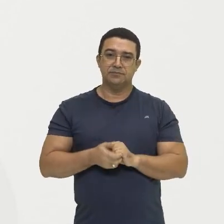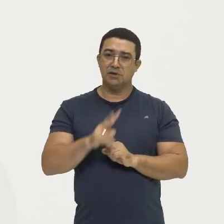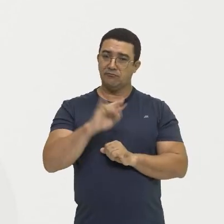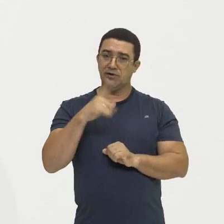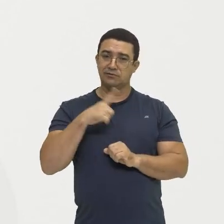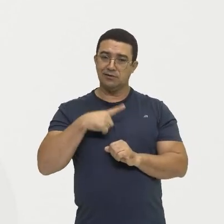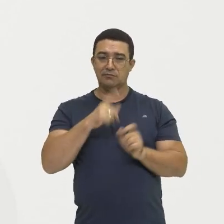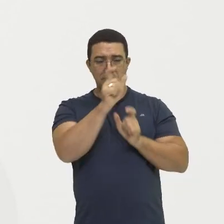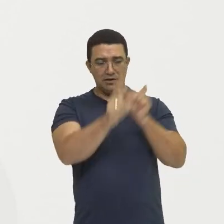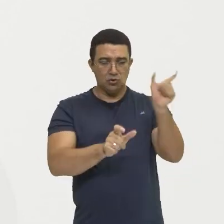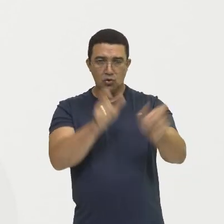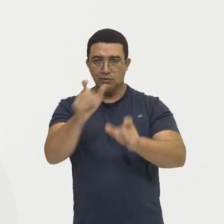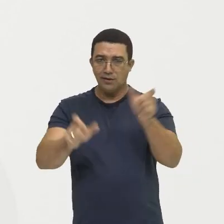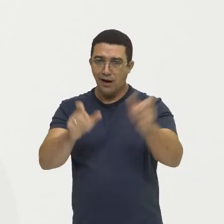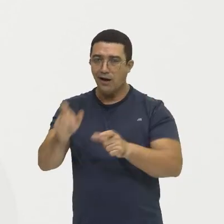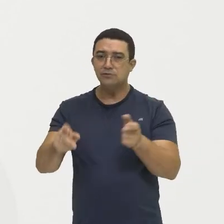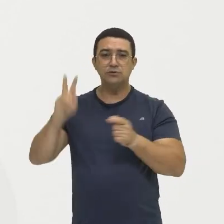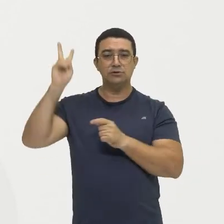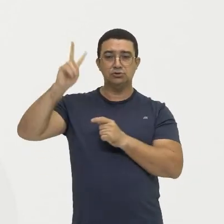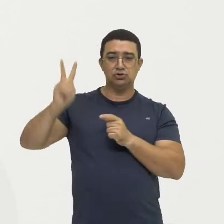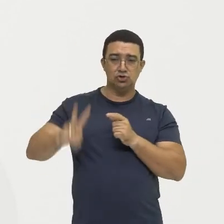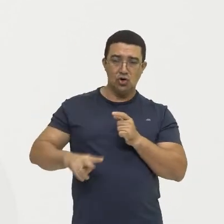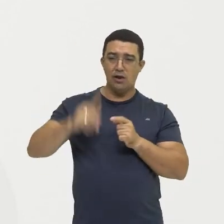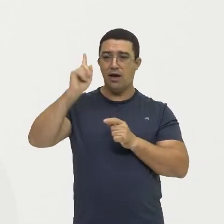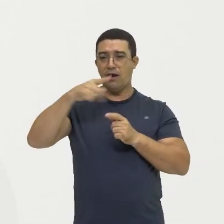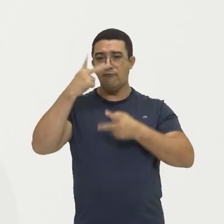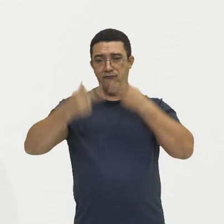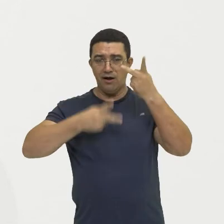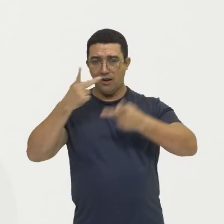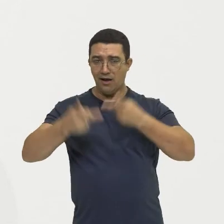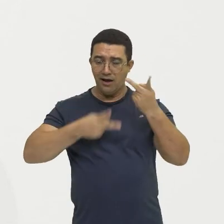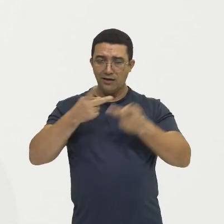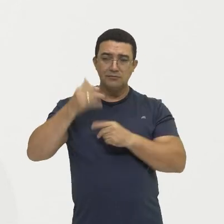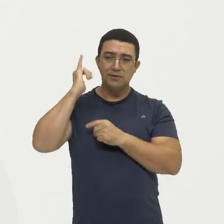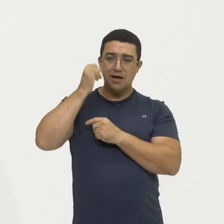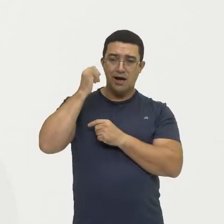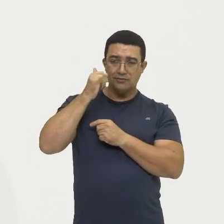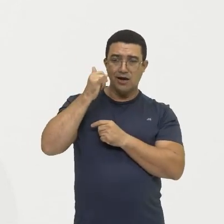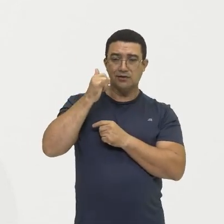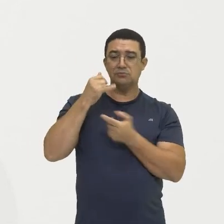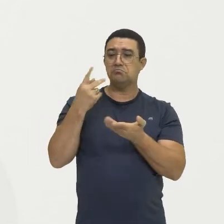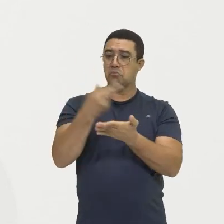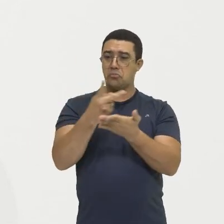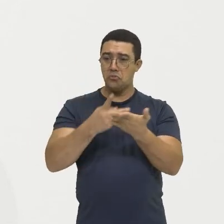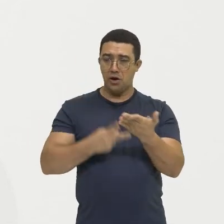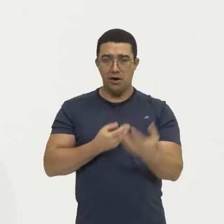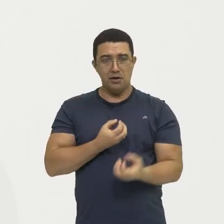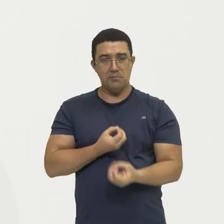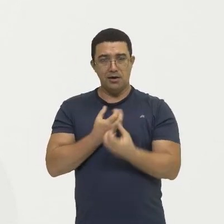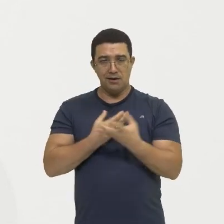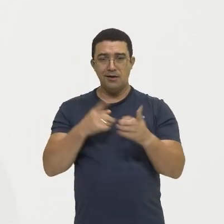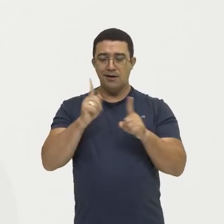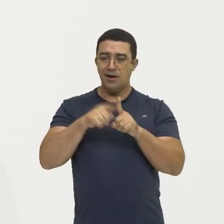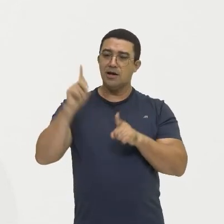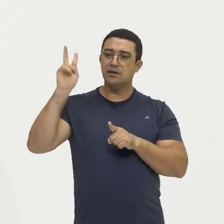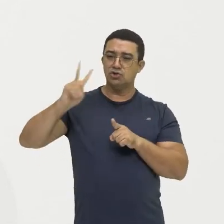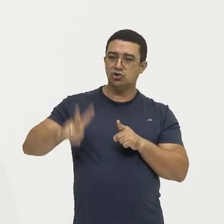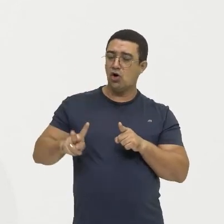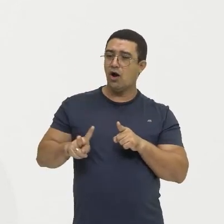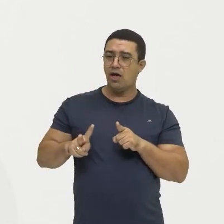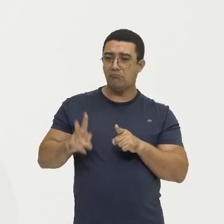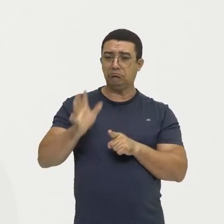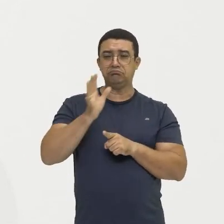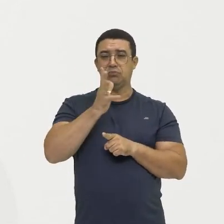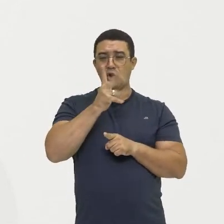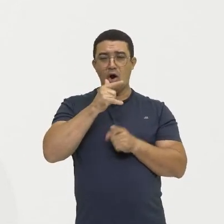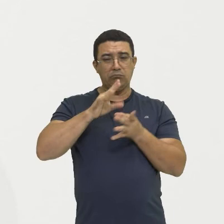ter aí os personagens, essa história vai ser contada vai ser narrada em prosa, né? Serão histórias longas,